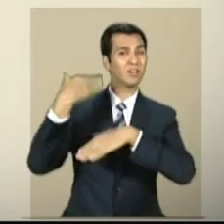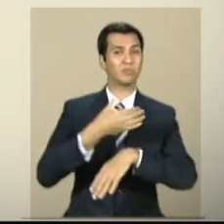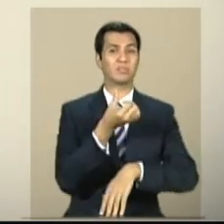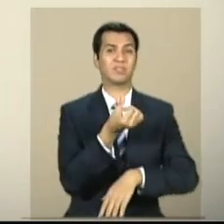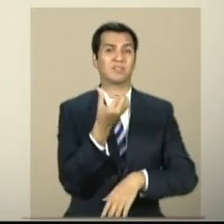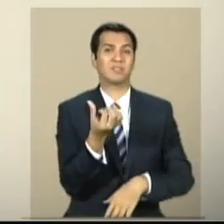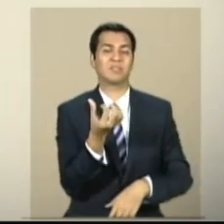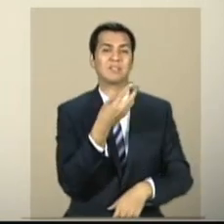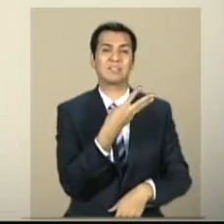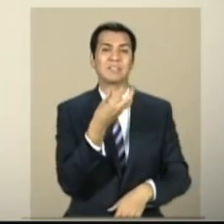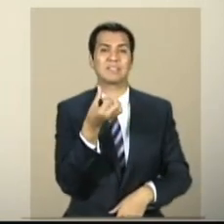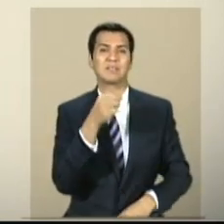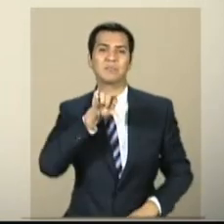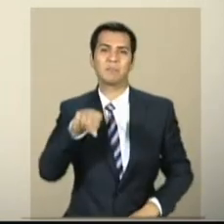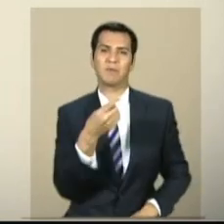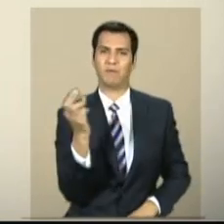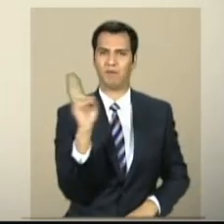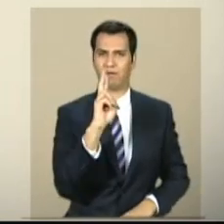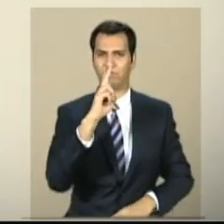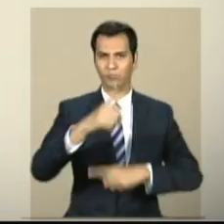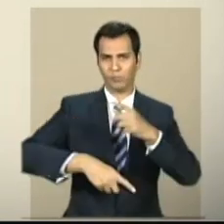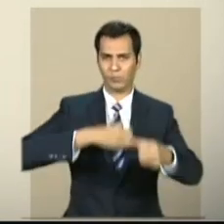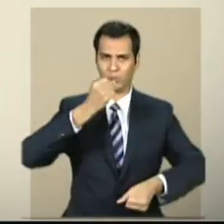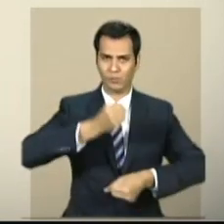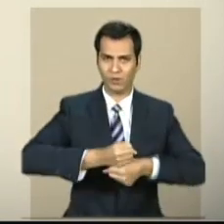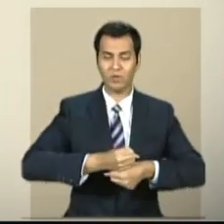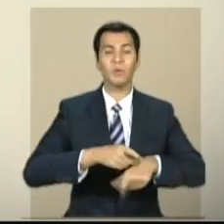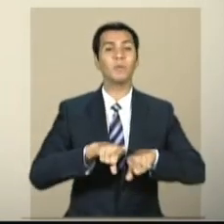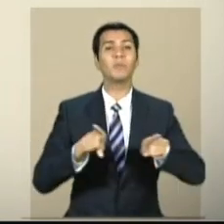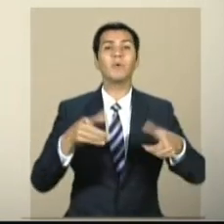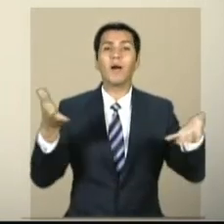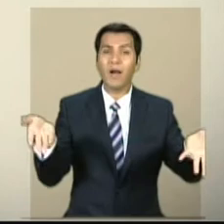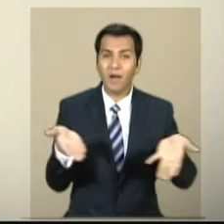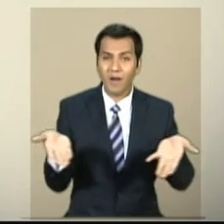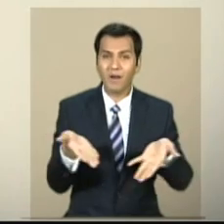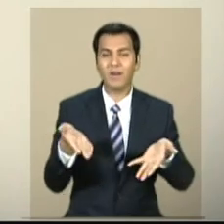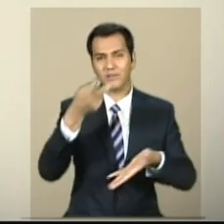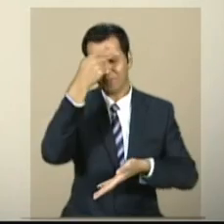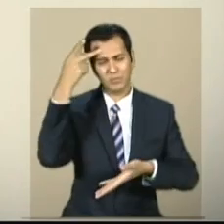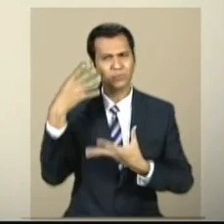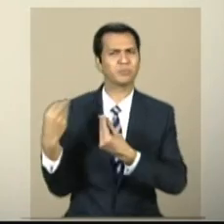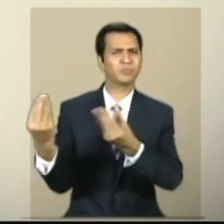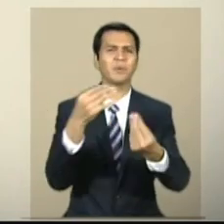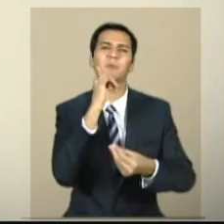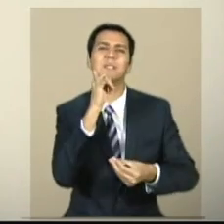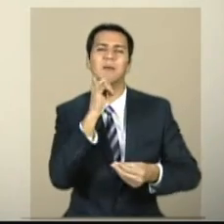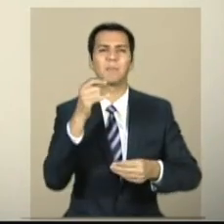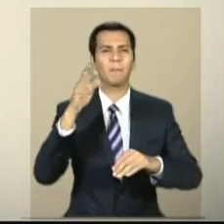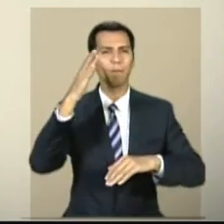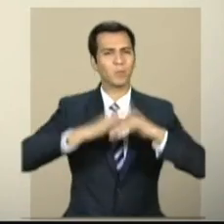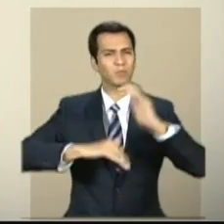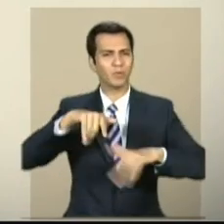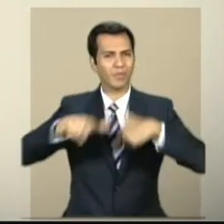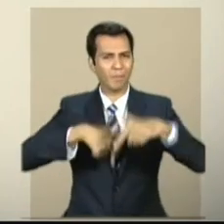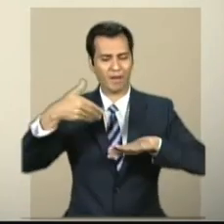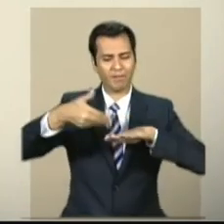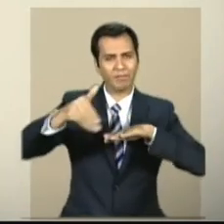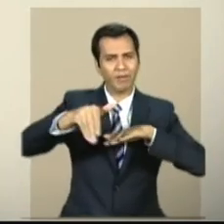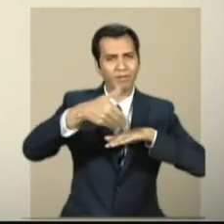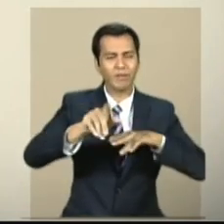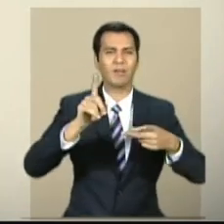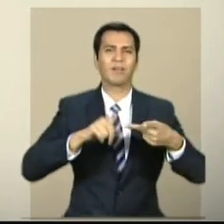Veja, Luciano, com isso, milhares de microempreendedores como manicures, cabeleireiros, vendedores